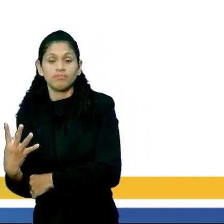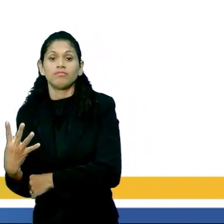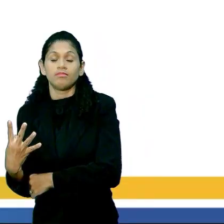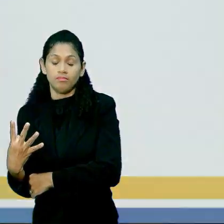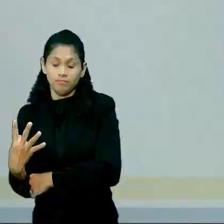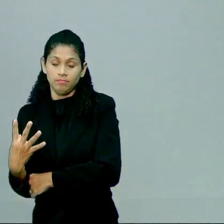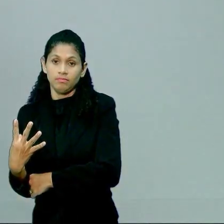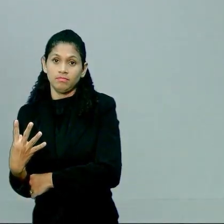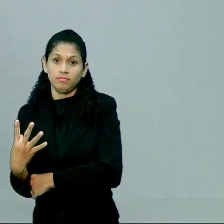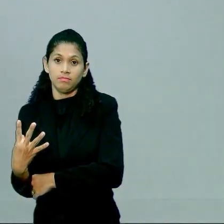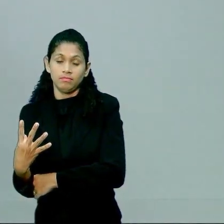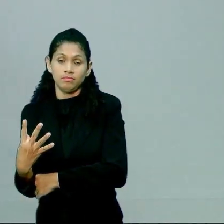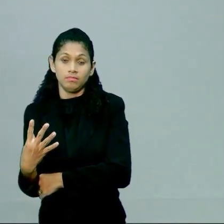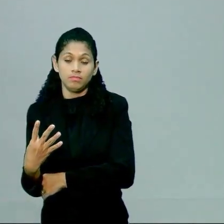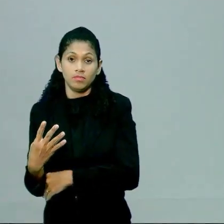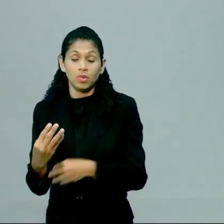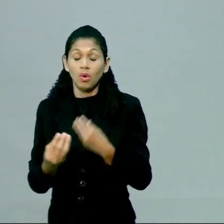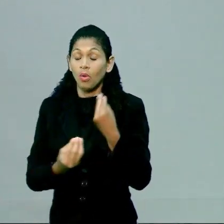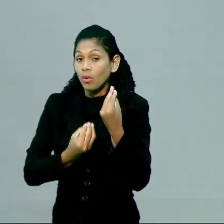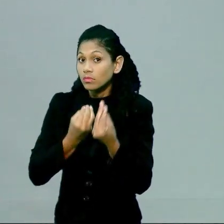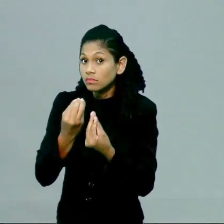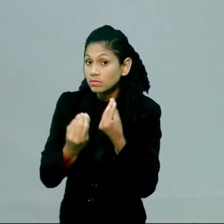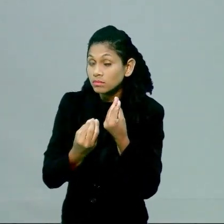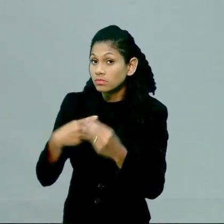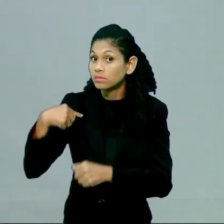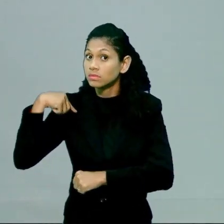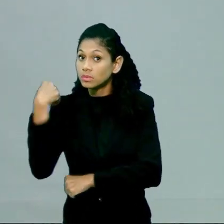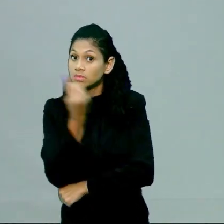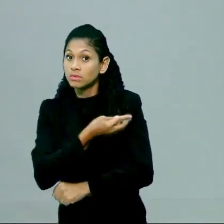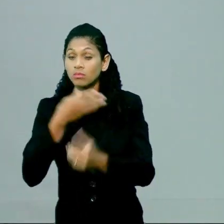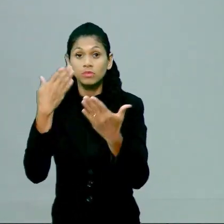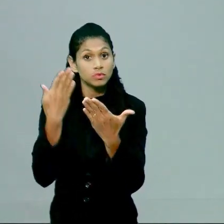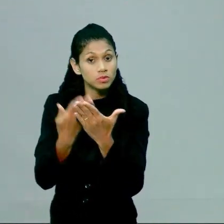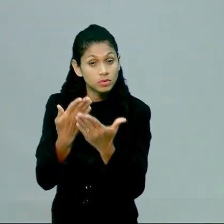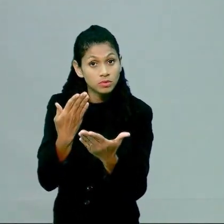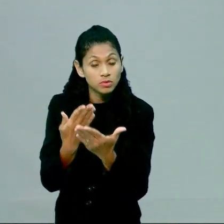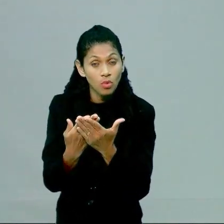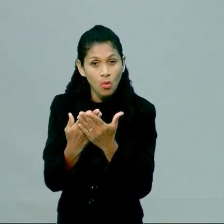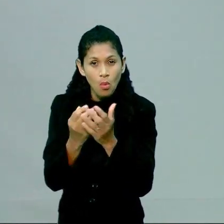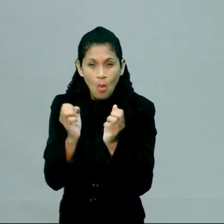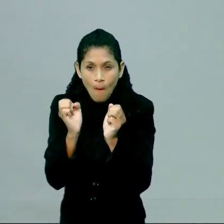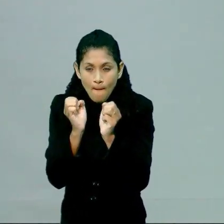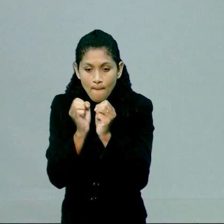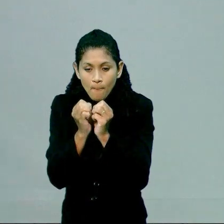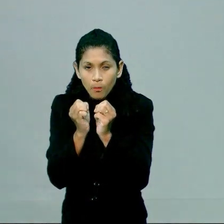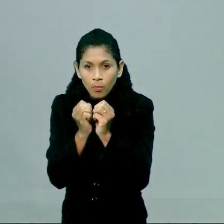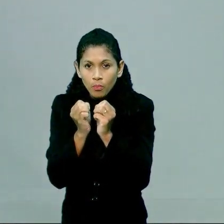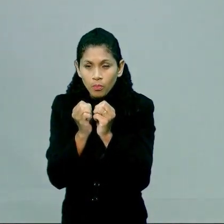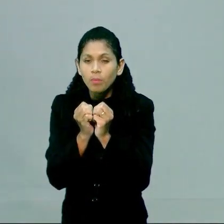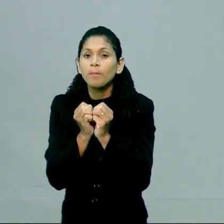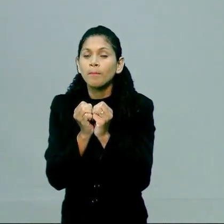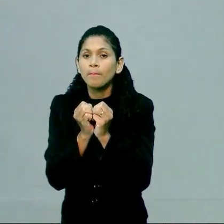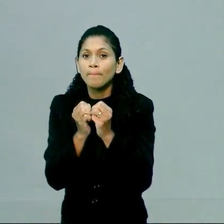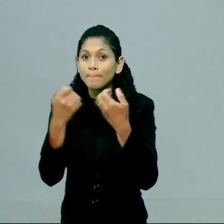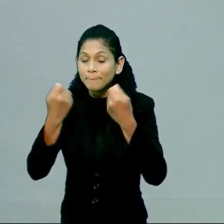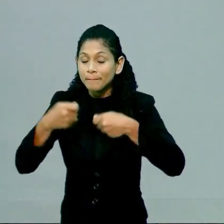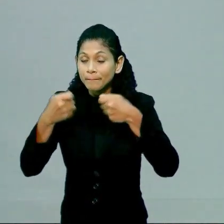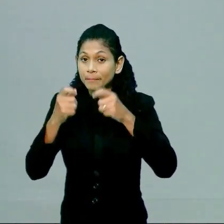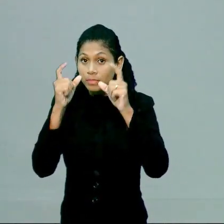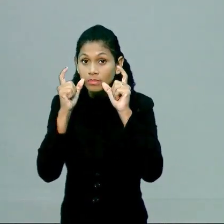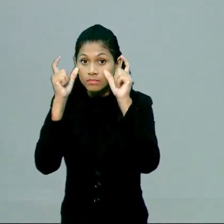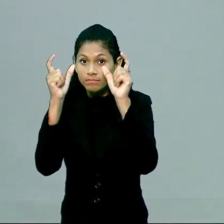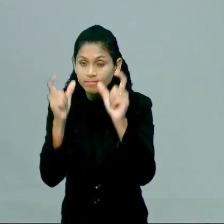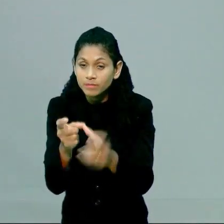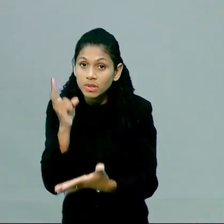8,94. Como a gente está trabalhando com proximidade, então a gente tem que observar